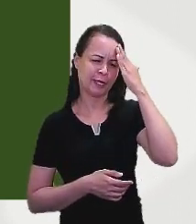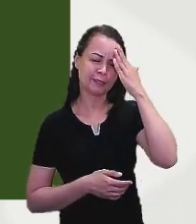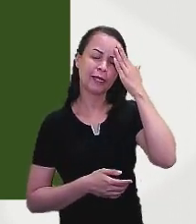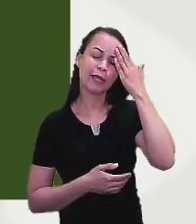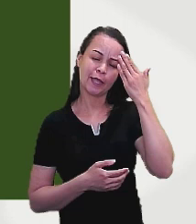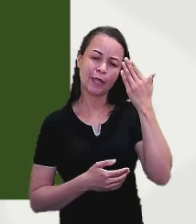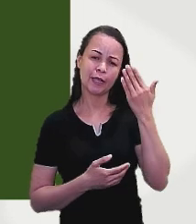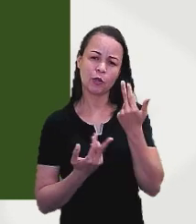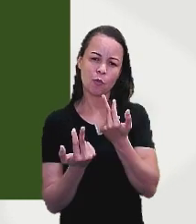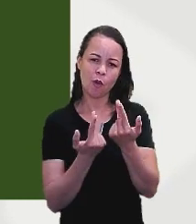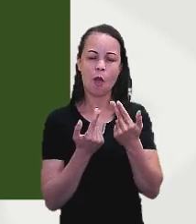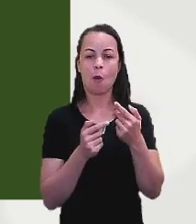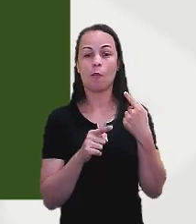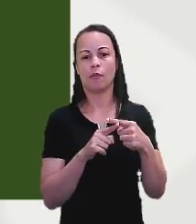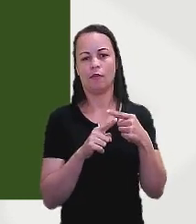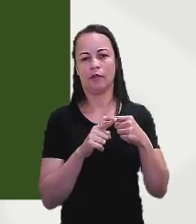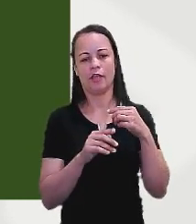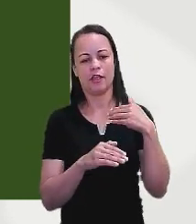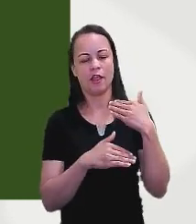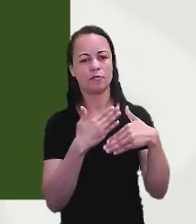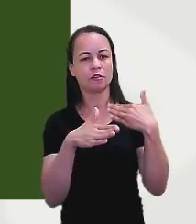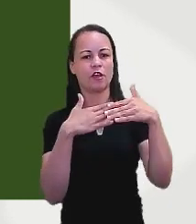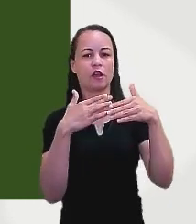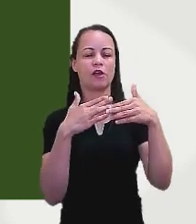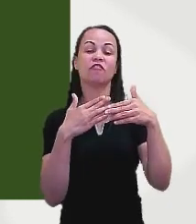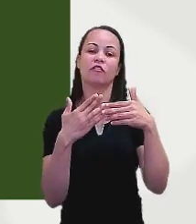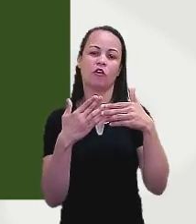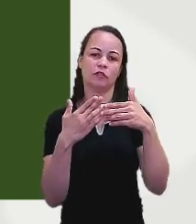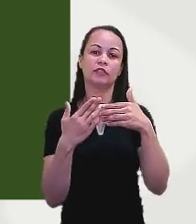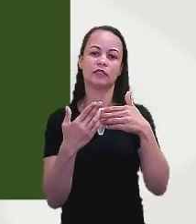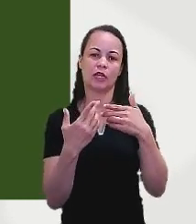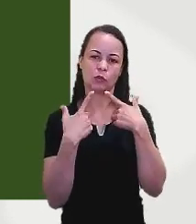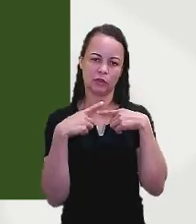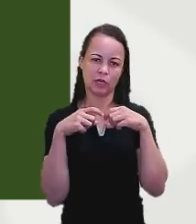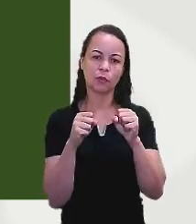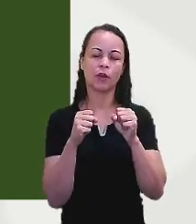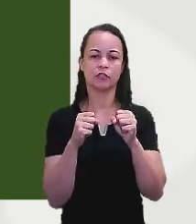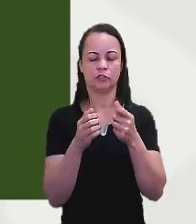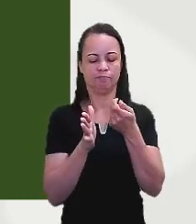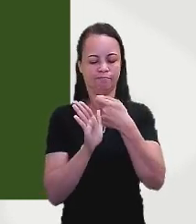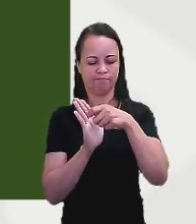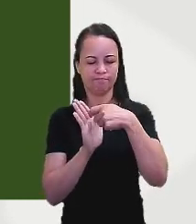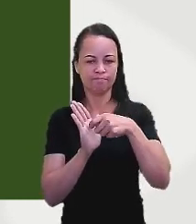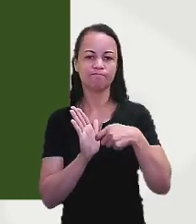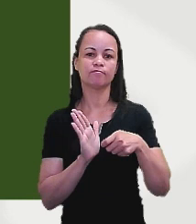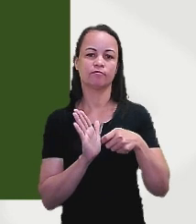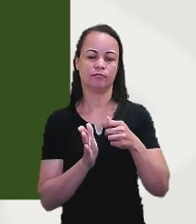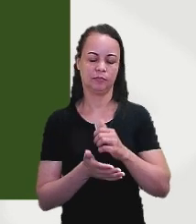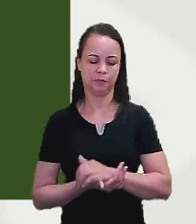é uma evolução da língua, tá? Então, isso aí é a evolução da escrita.